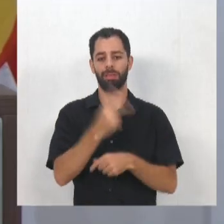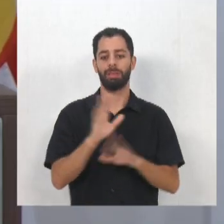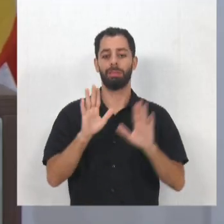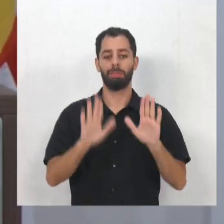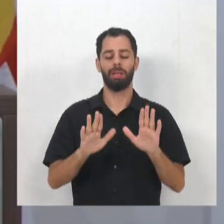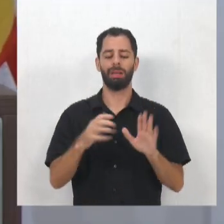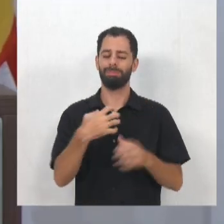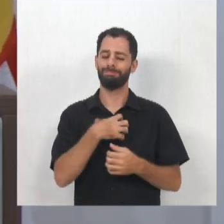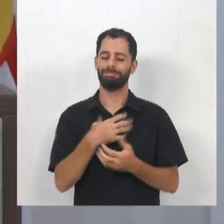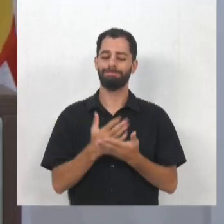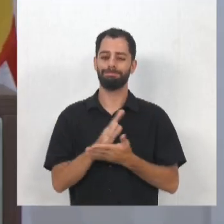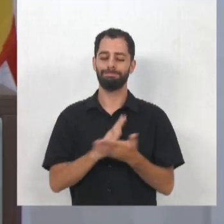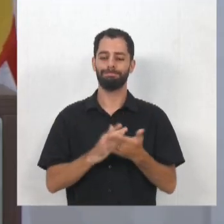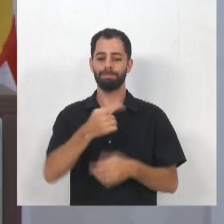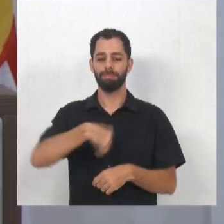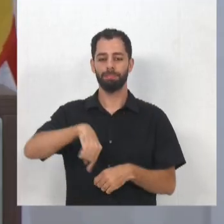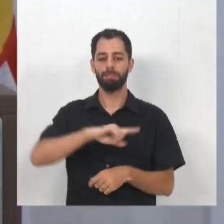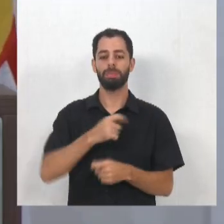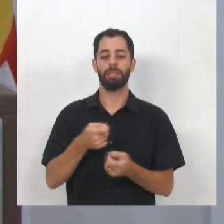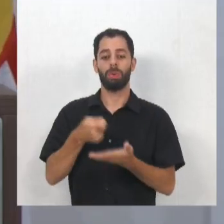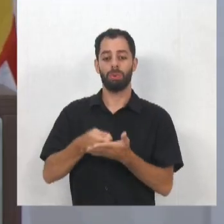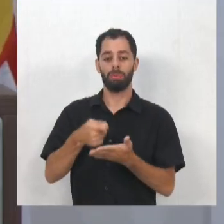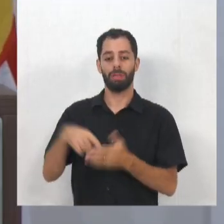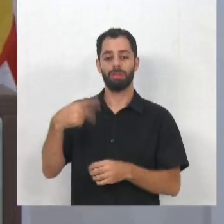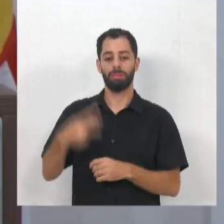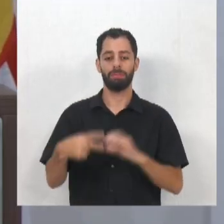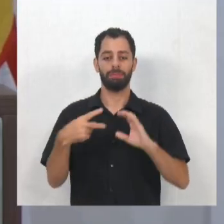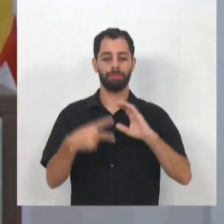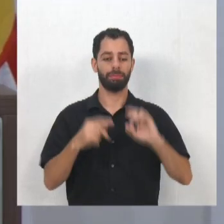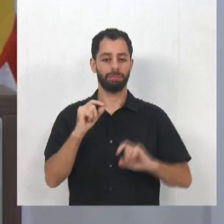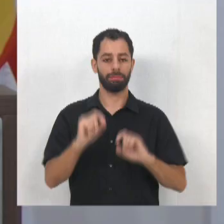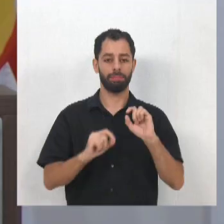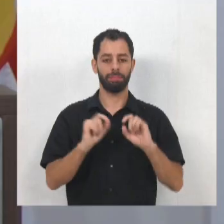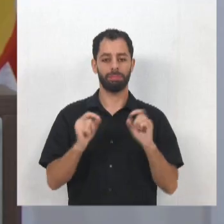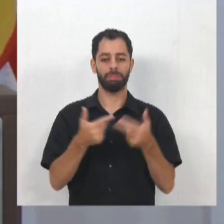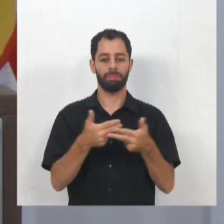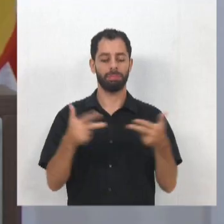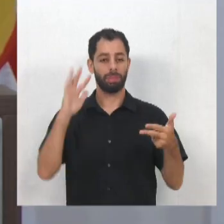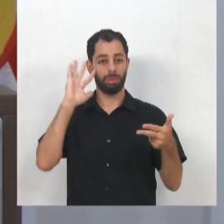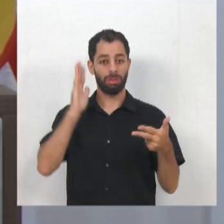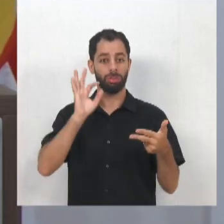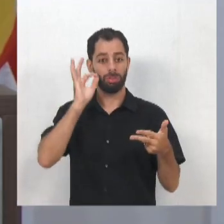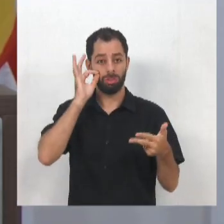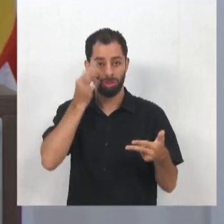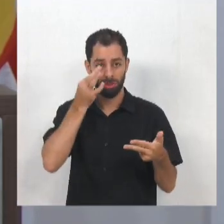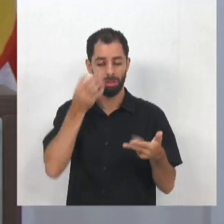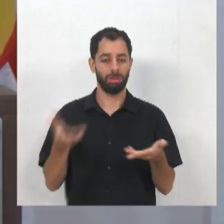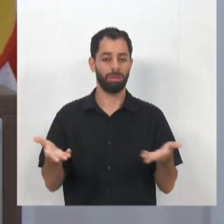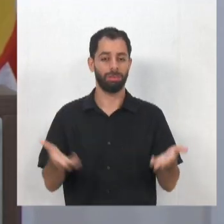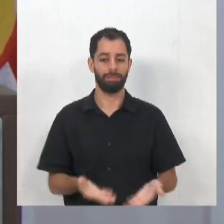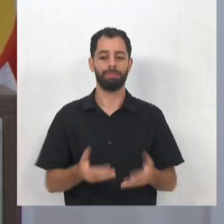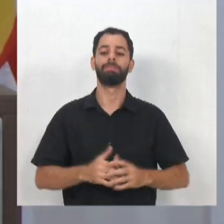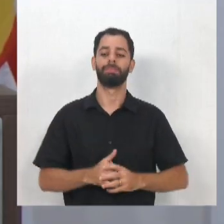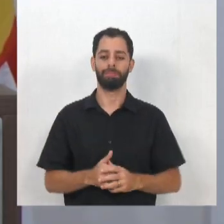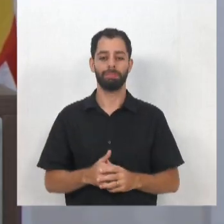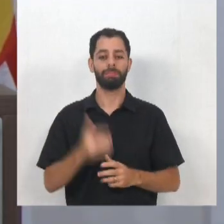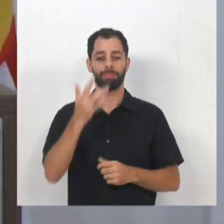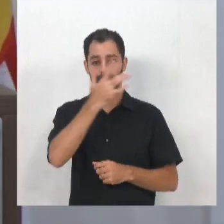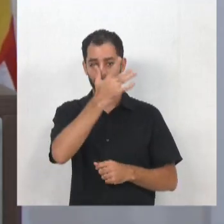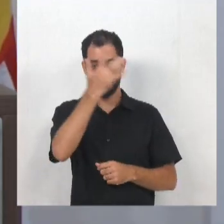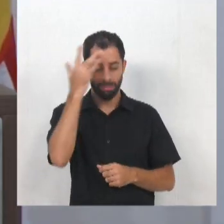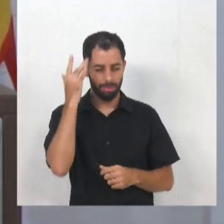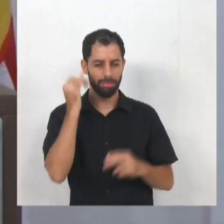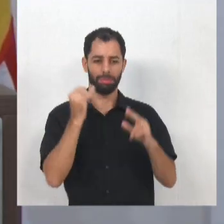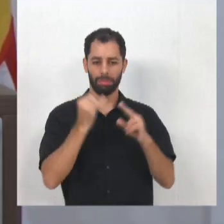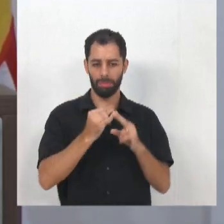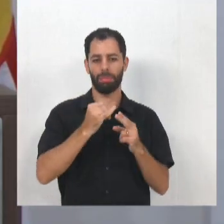me incomoda, o que nós precisamos cobrar nessa Casa Legislativa é algo que seja resolvido já, vereador Ito. O pessoal das Itopavas, que o